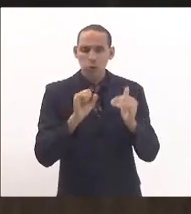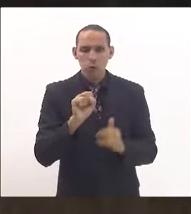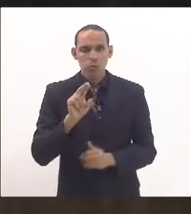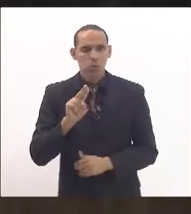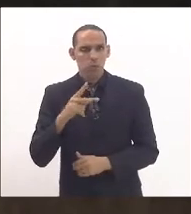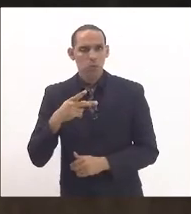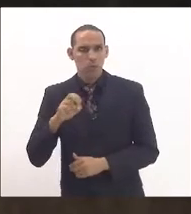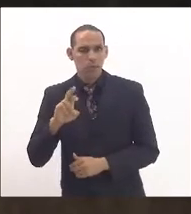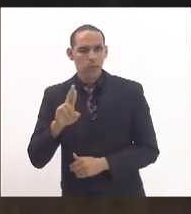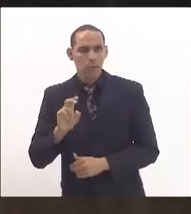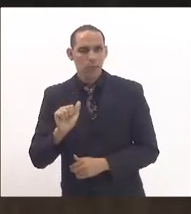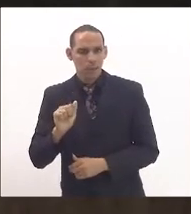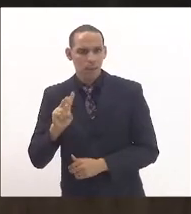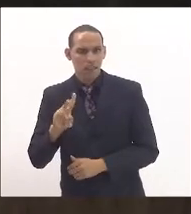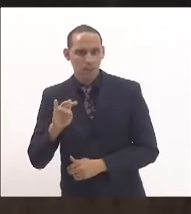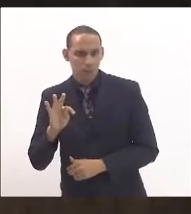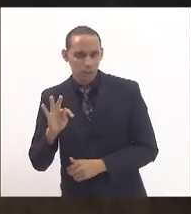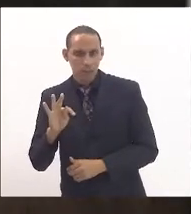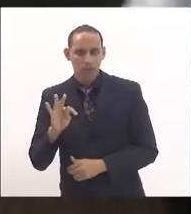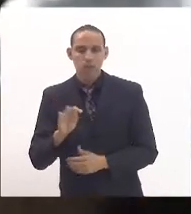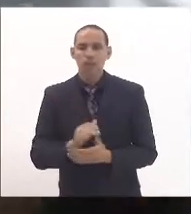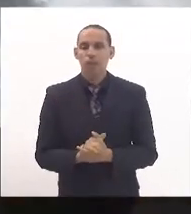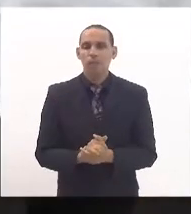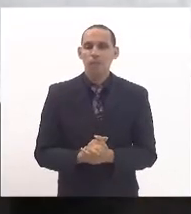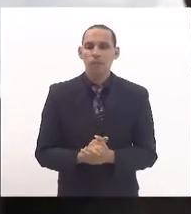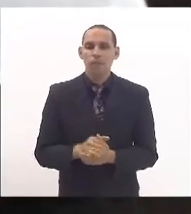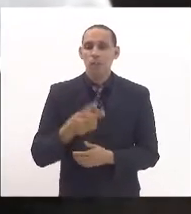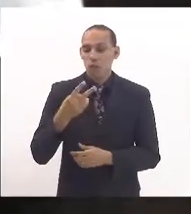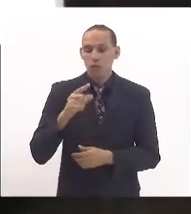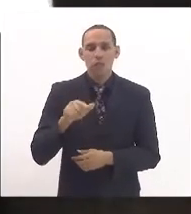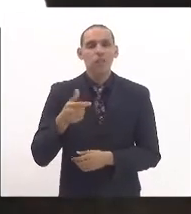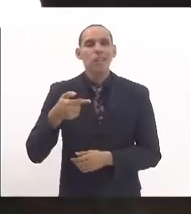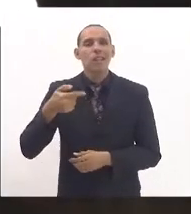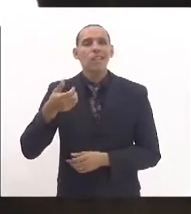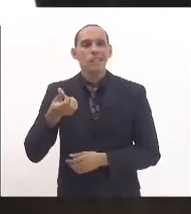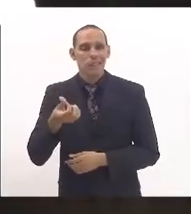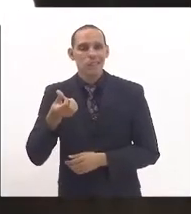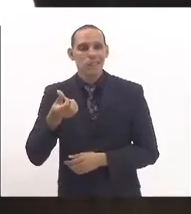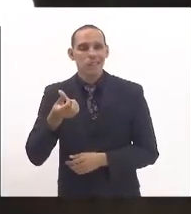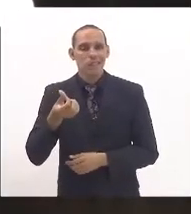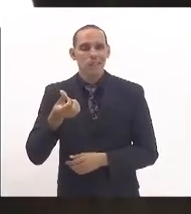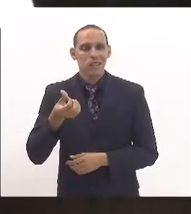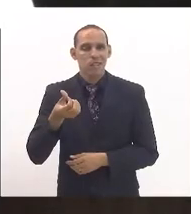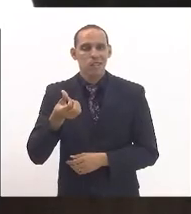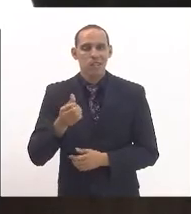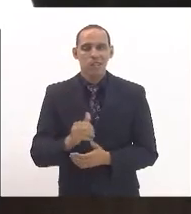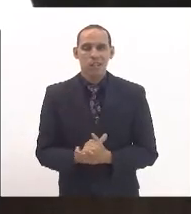fundo previdenciário está com superávit de 2,6 bilhões